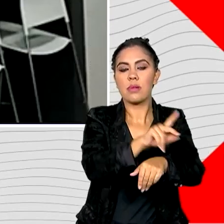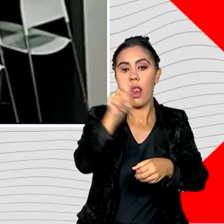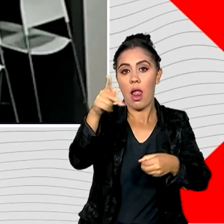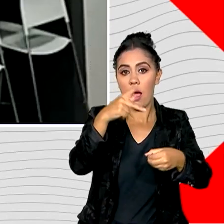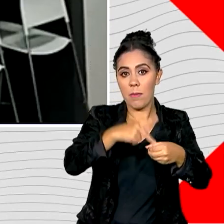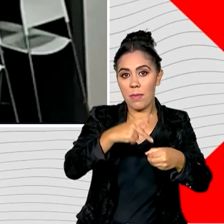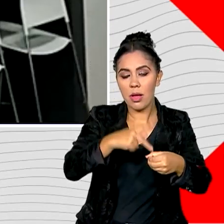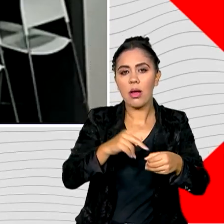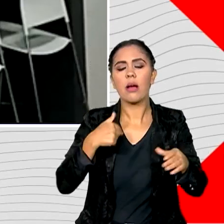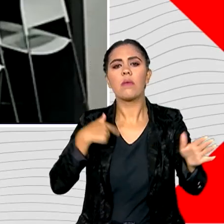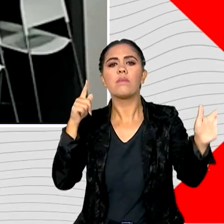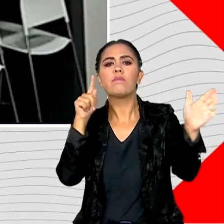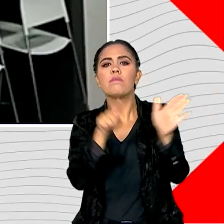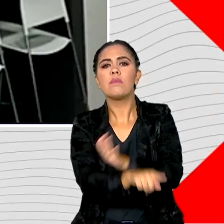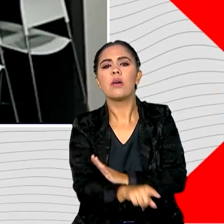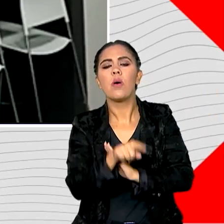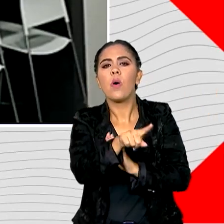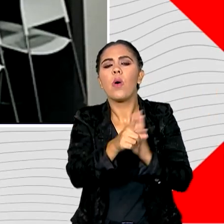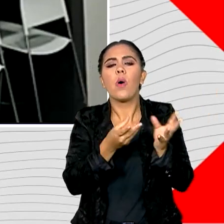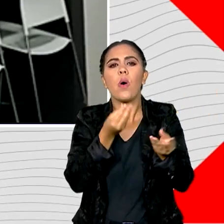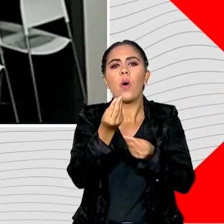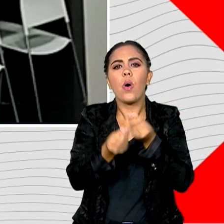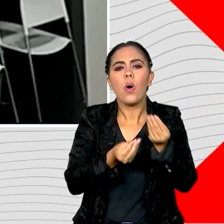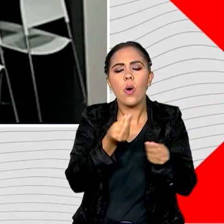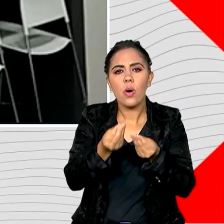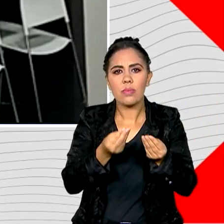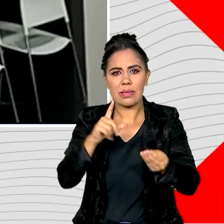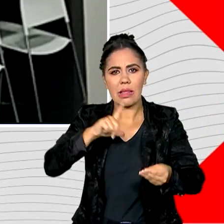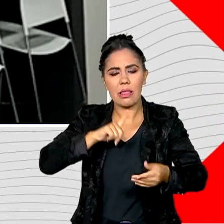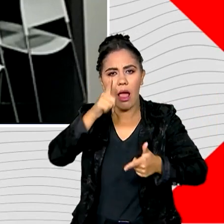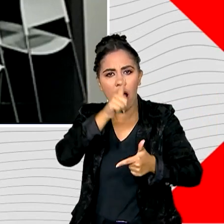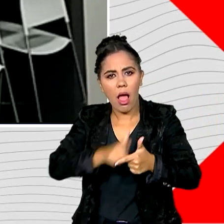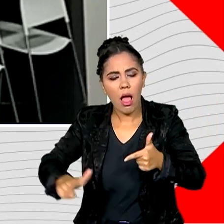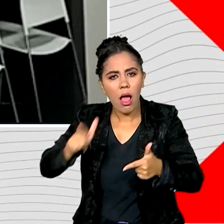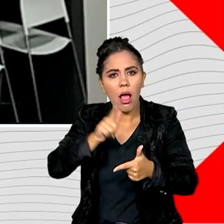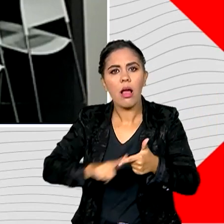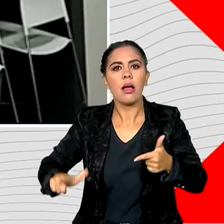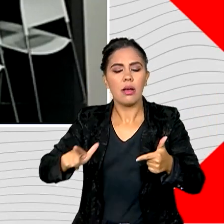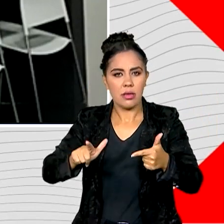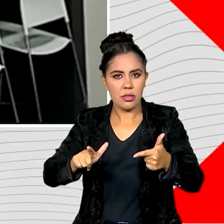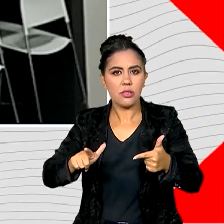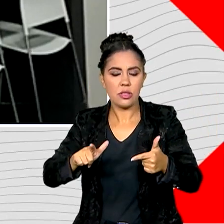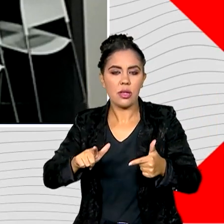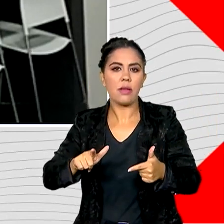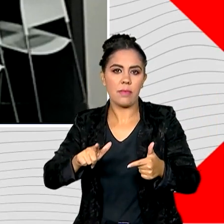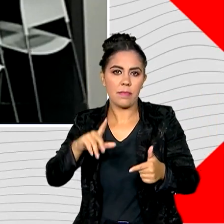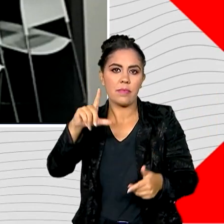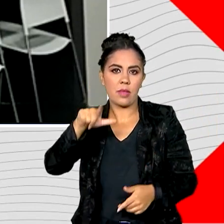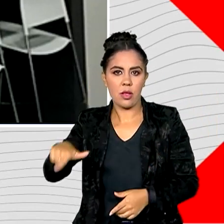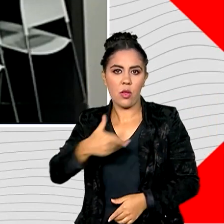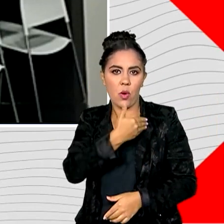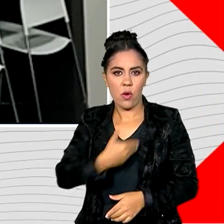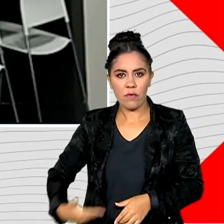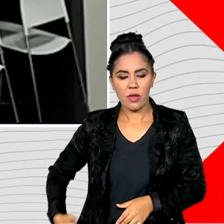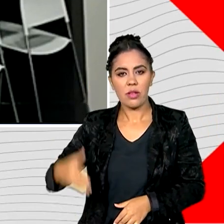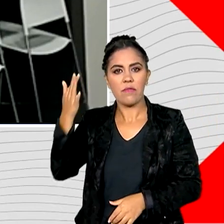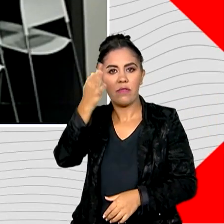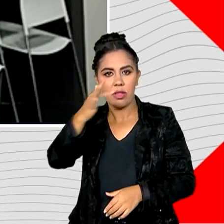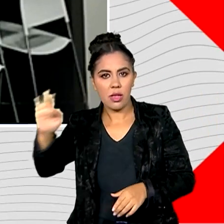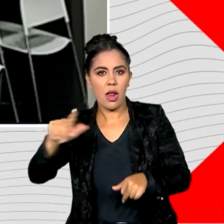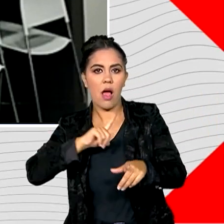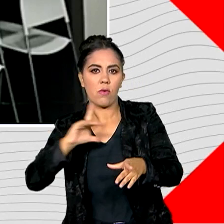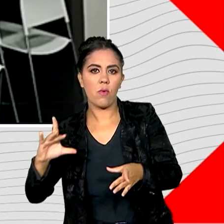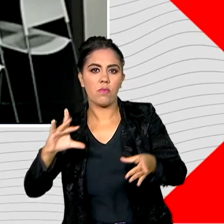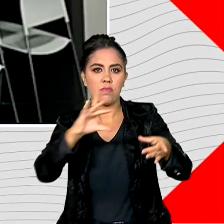para o mercado, uma vez aí que existe uma crise de imagem do governo federal com a Petrobras, com a própria Vale, né,